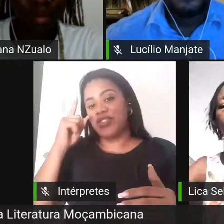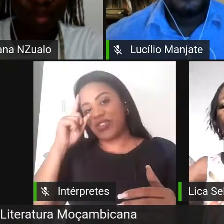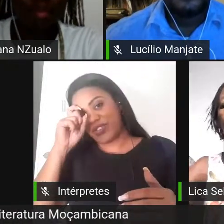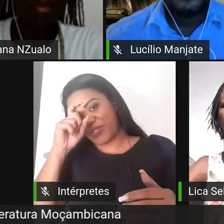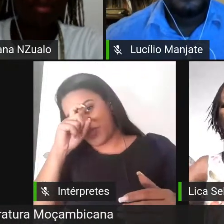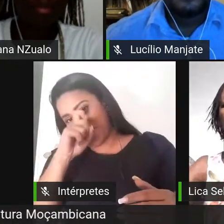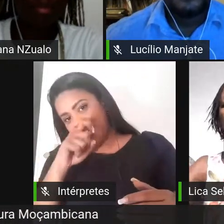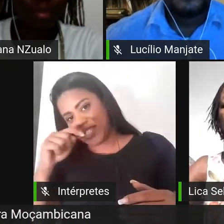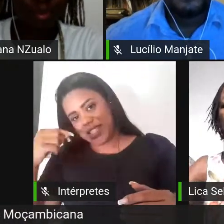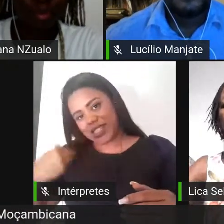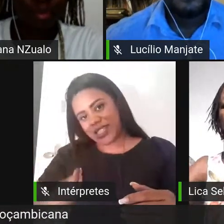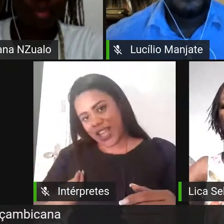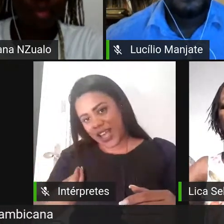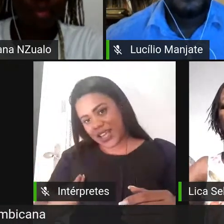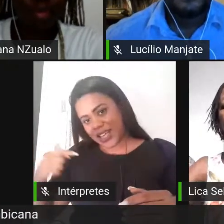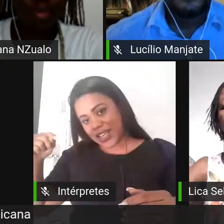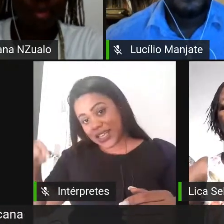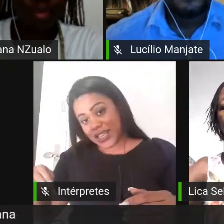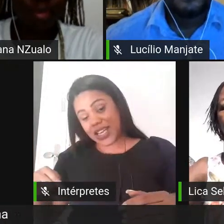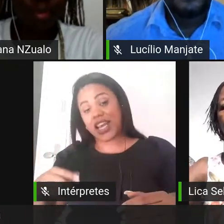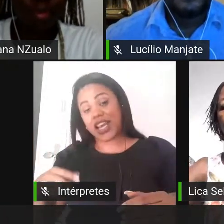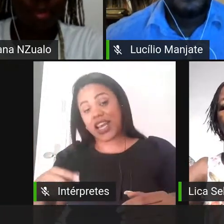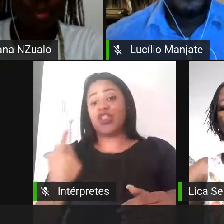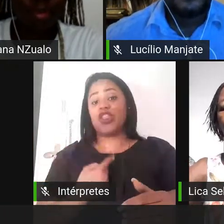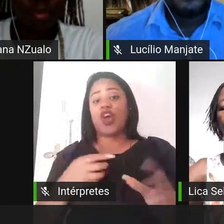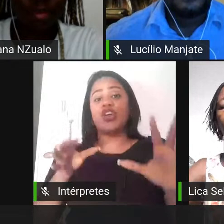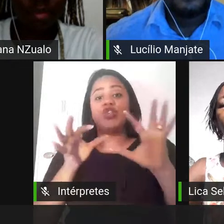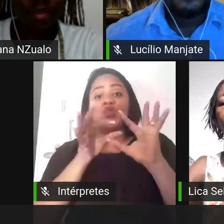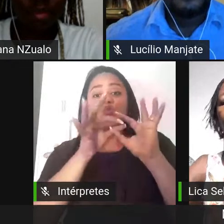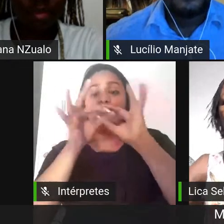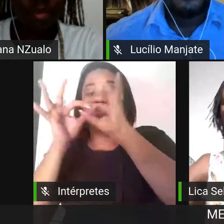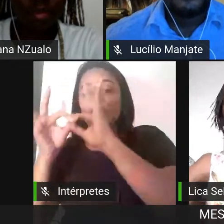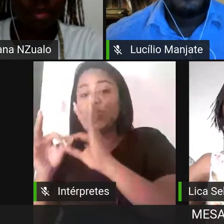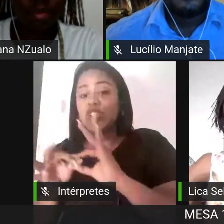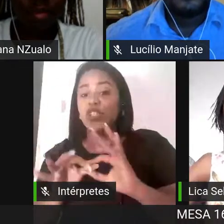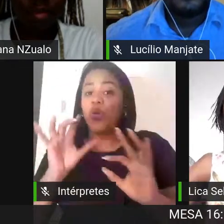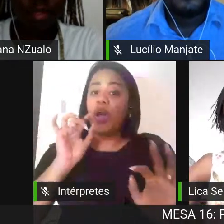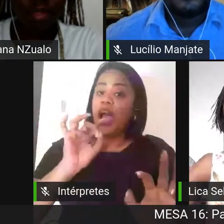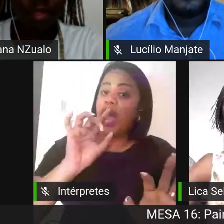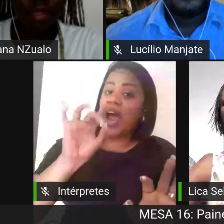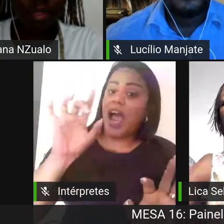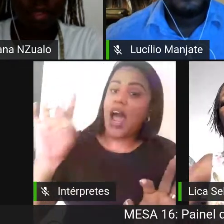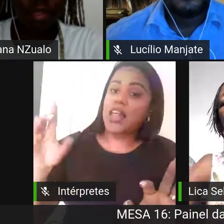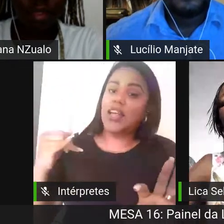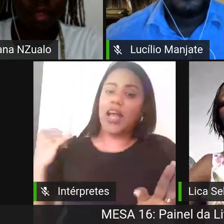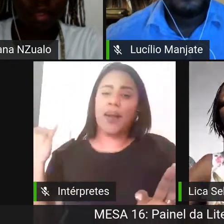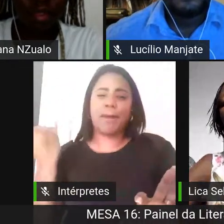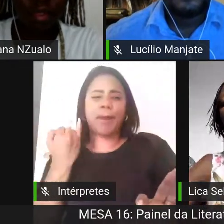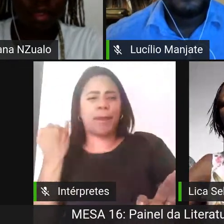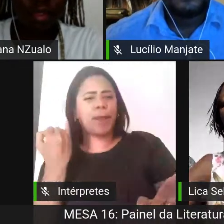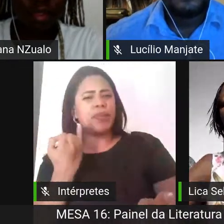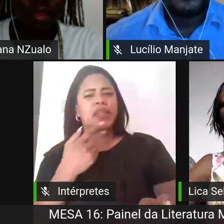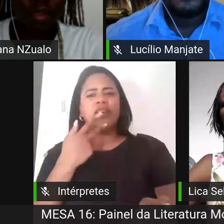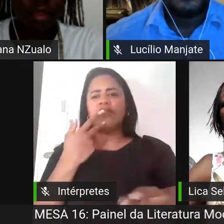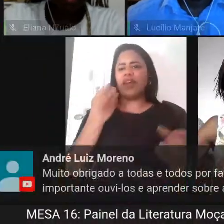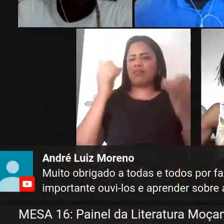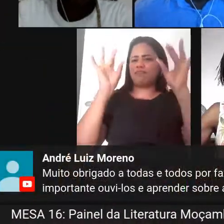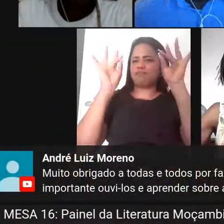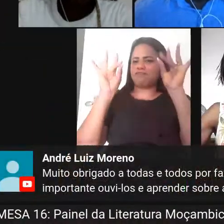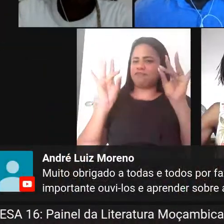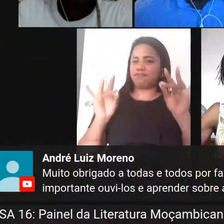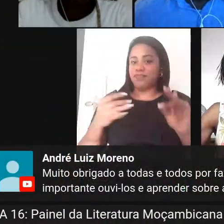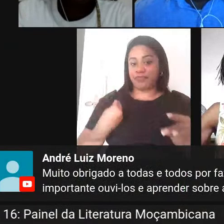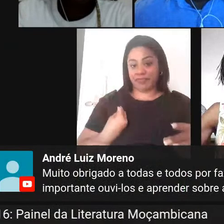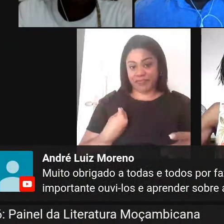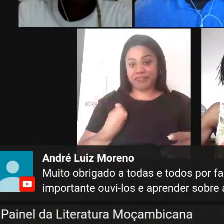os escritores, foi ela que foi escolher a cada um e a relevância e a importância para poderem estar aqui. Que, enfim,